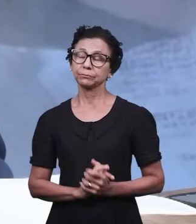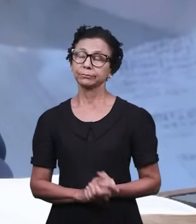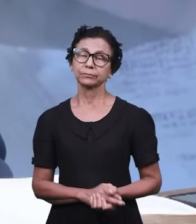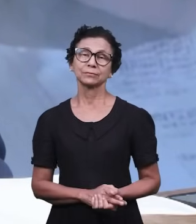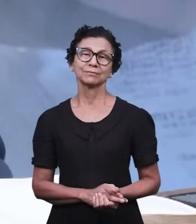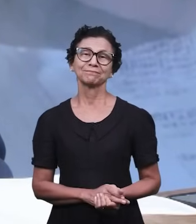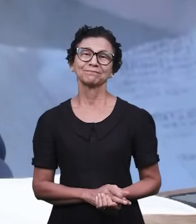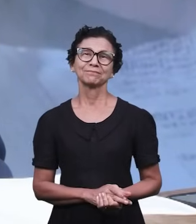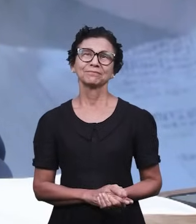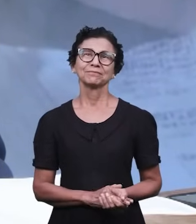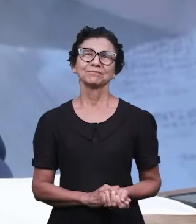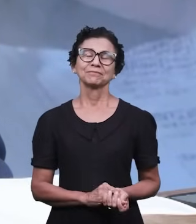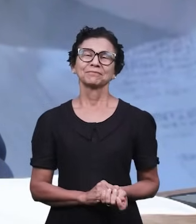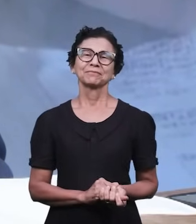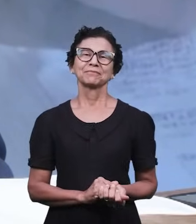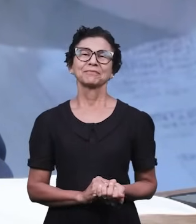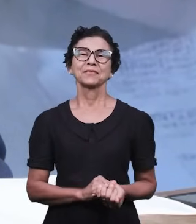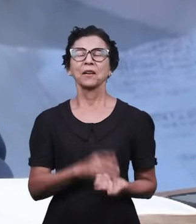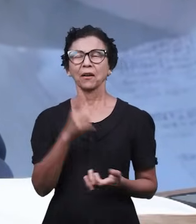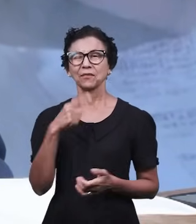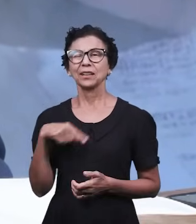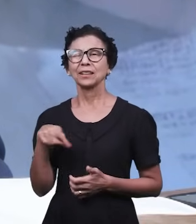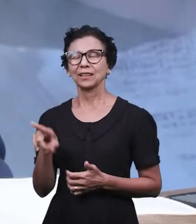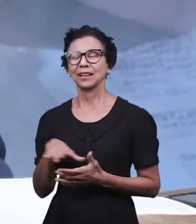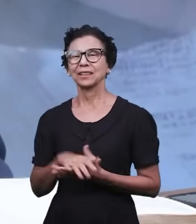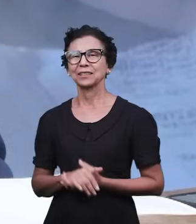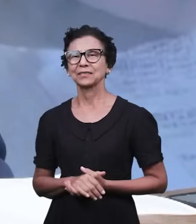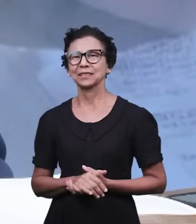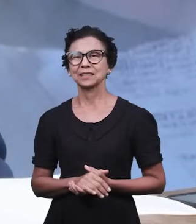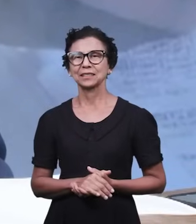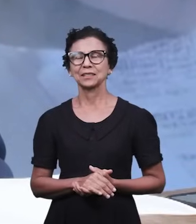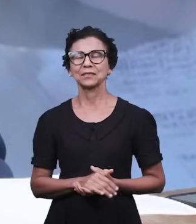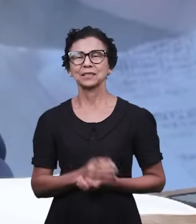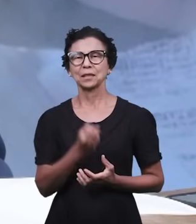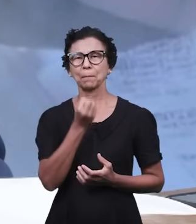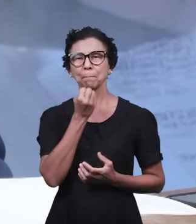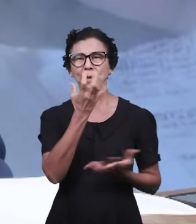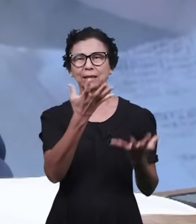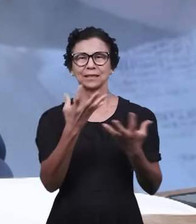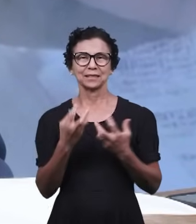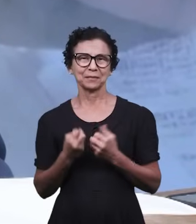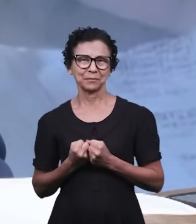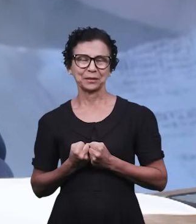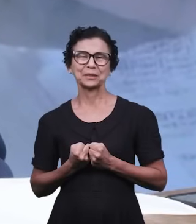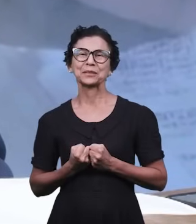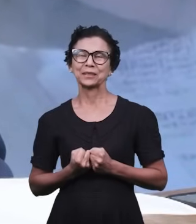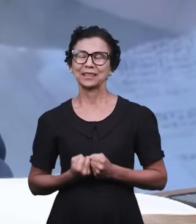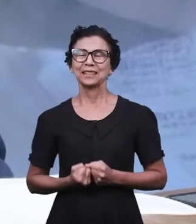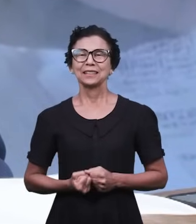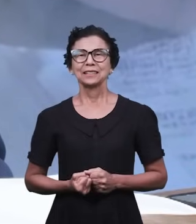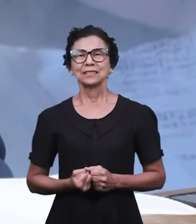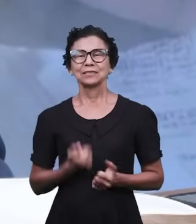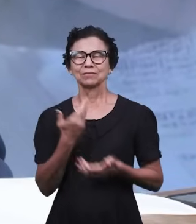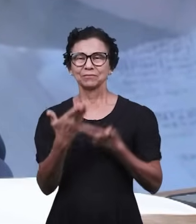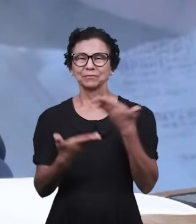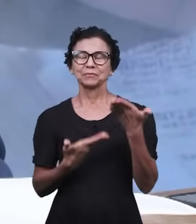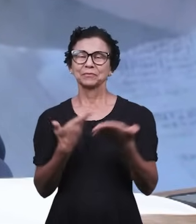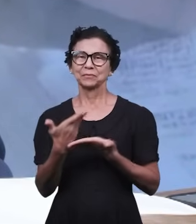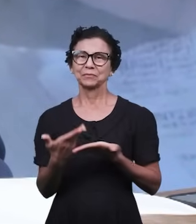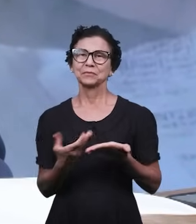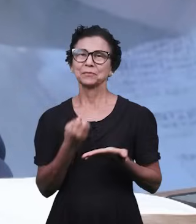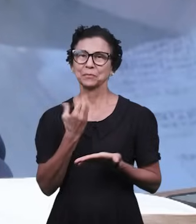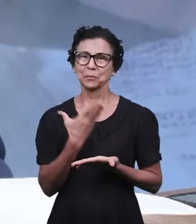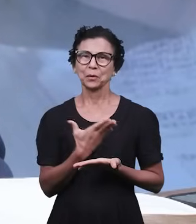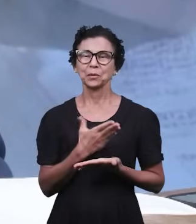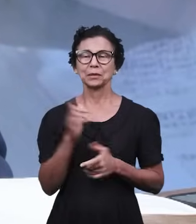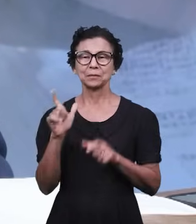nossa lá que você vai ser bem recebido e tem certeza. E as pessoas que vão, eles têm relatado a